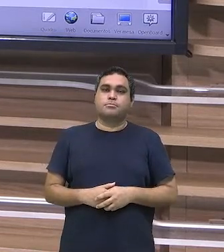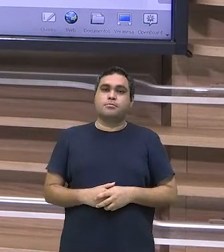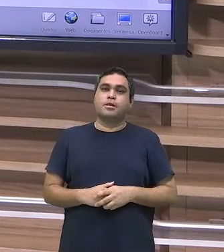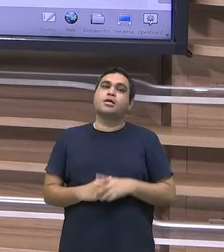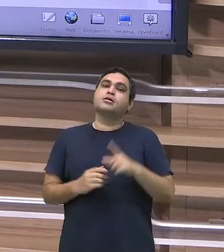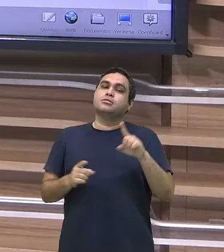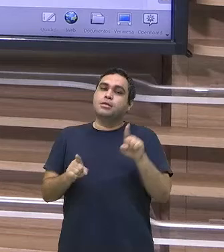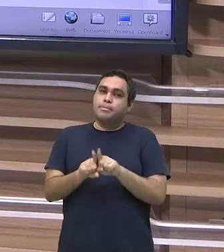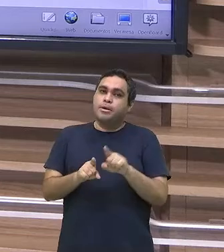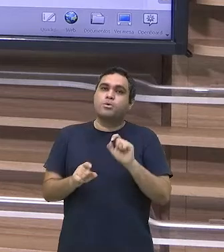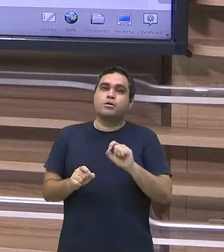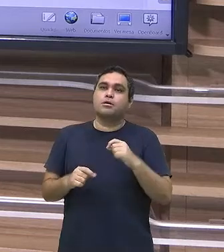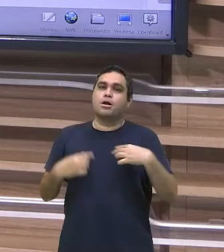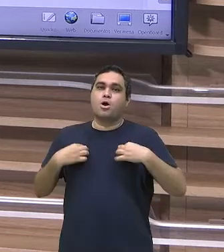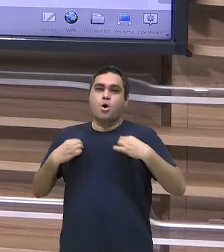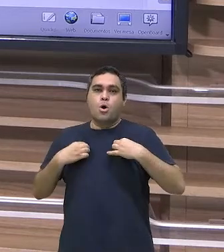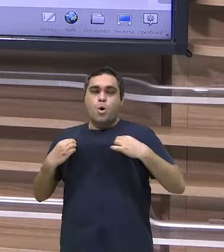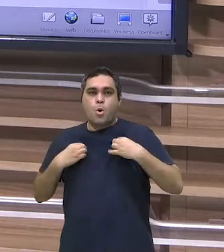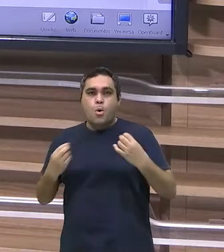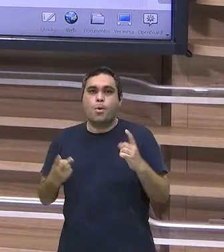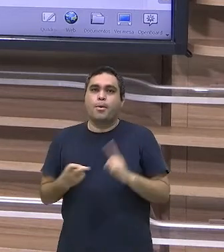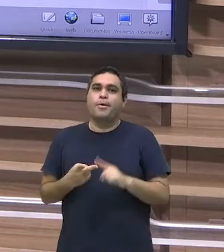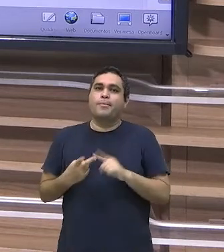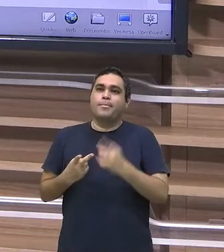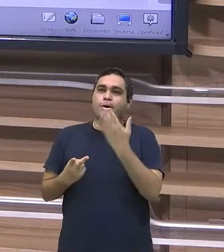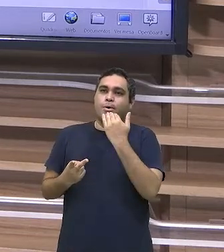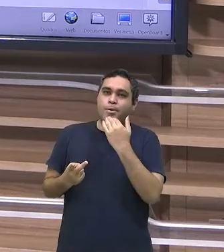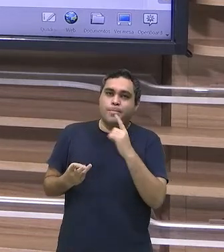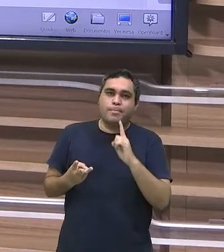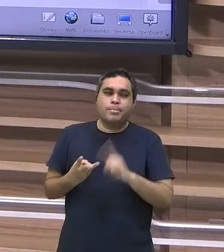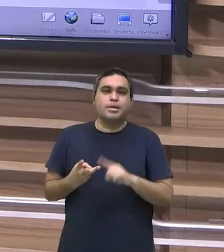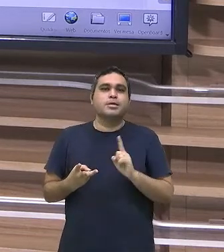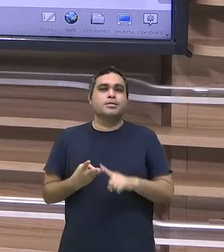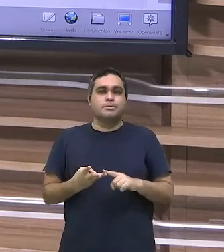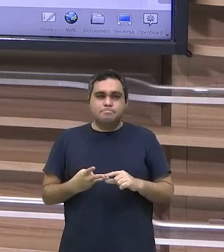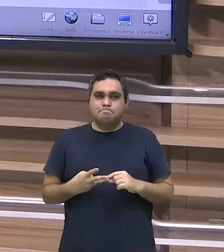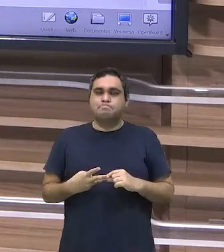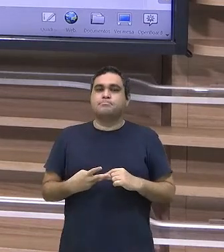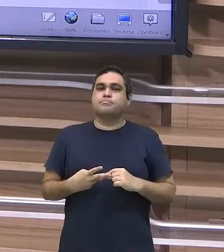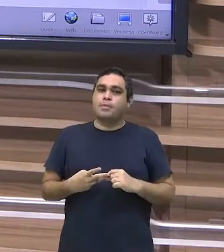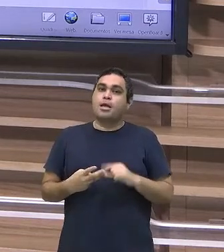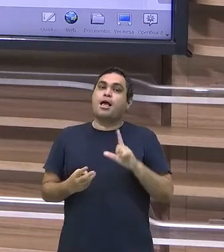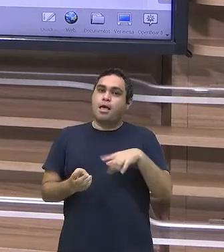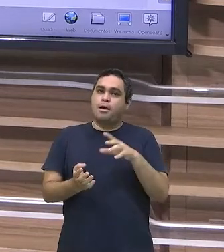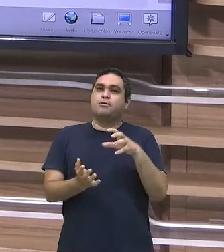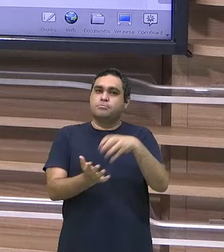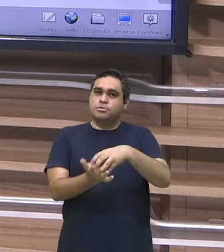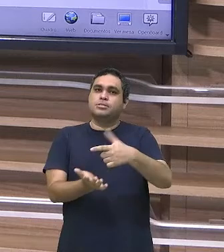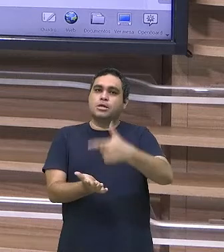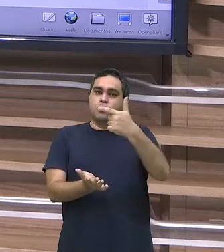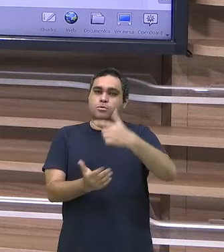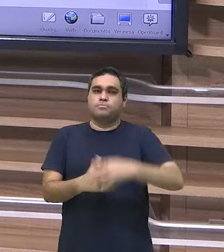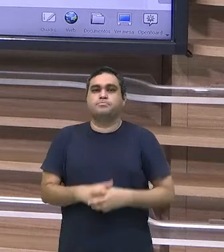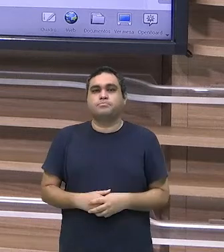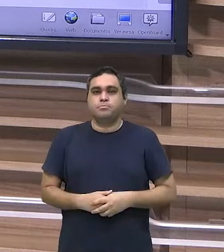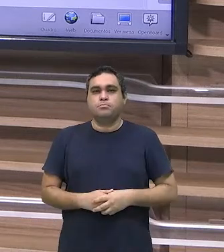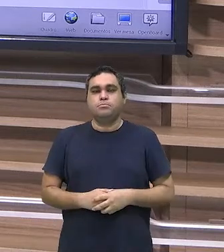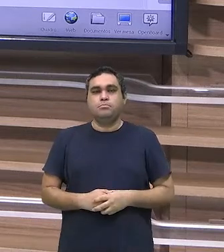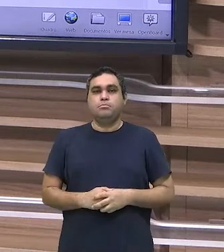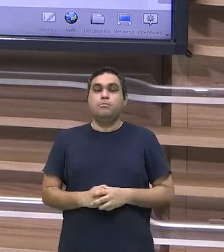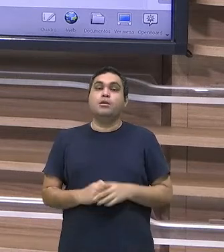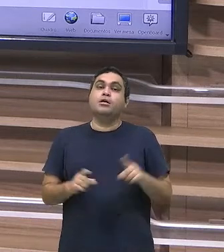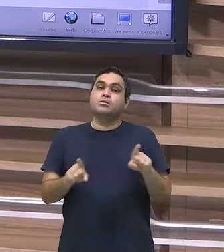vai consumir, que são as nossas roupas, os alimentos que fazem parte dessa indústria. Aí temos também a